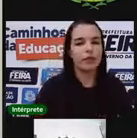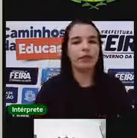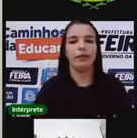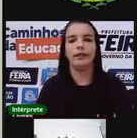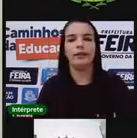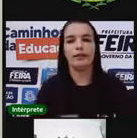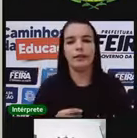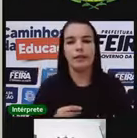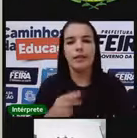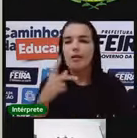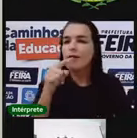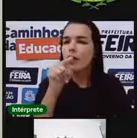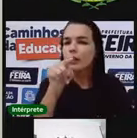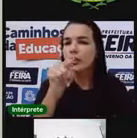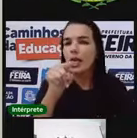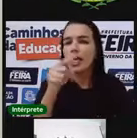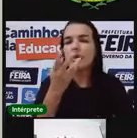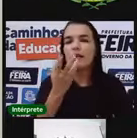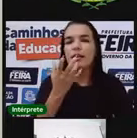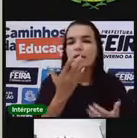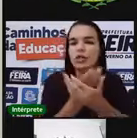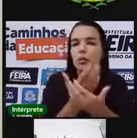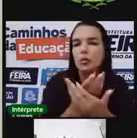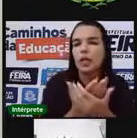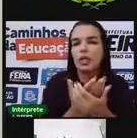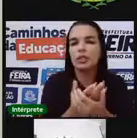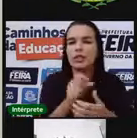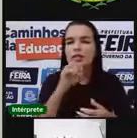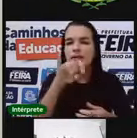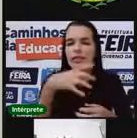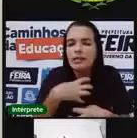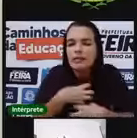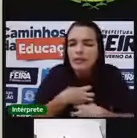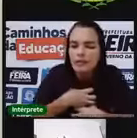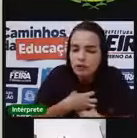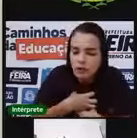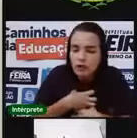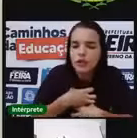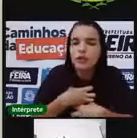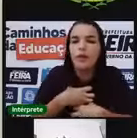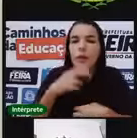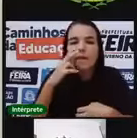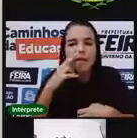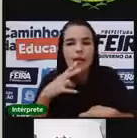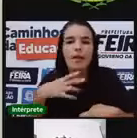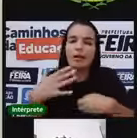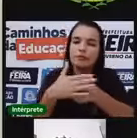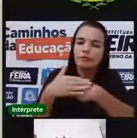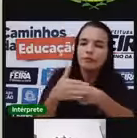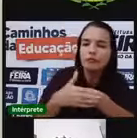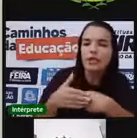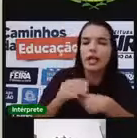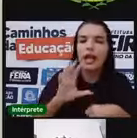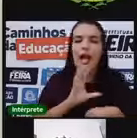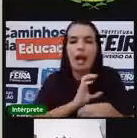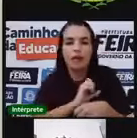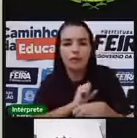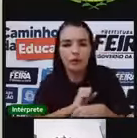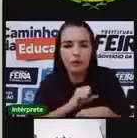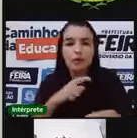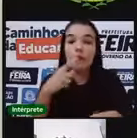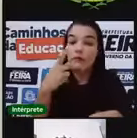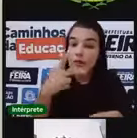você estudante, se estiver sensibilizado para questões afetivas, fraternas, você